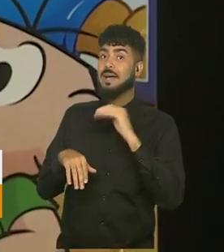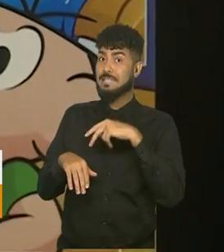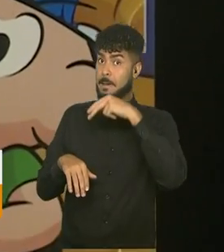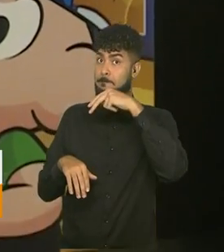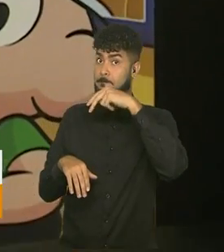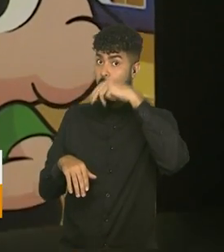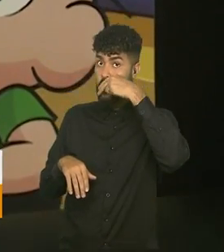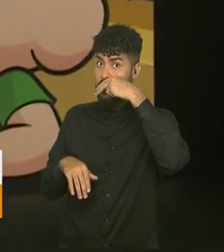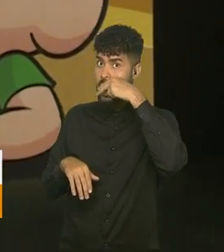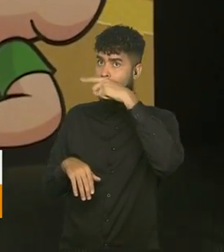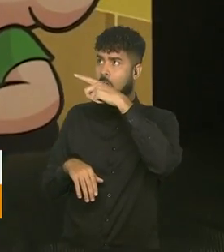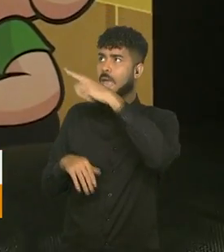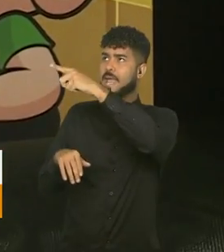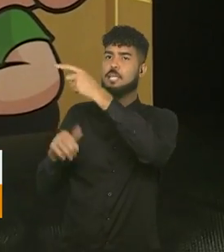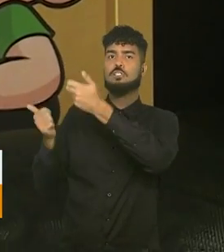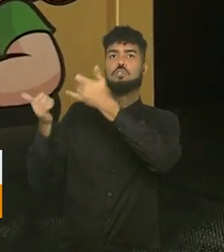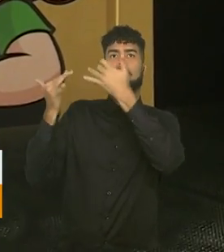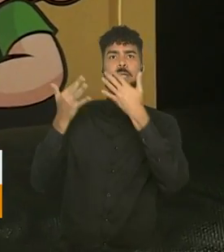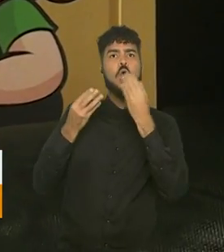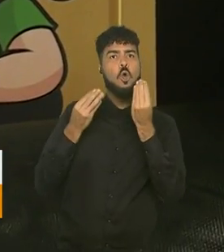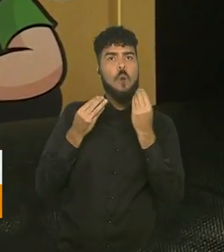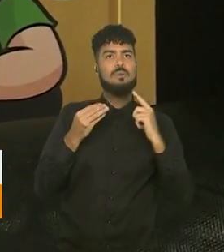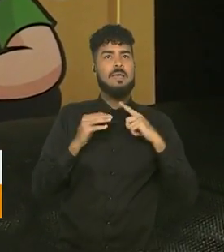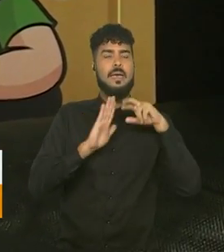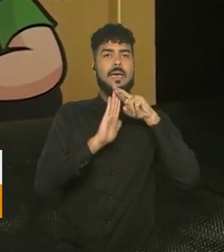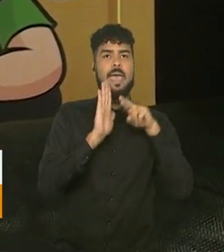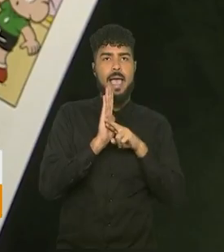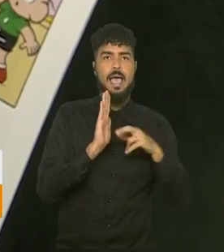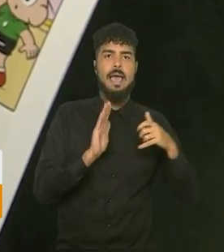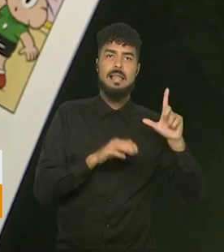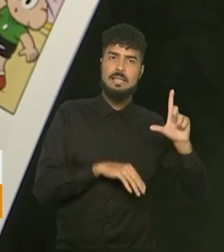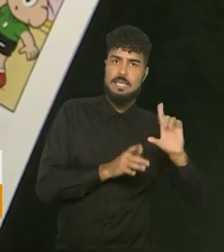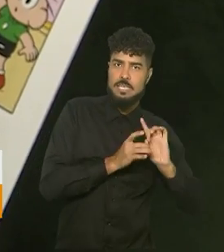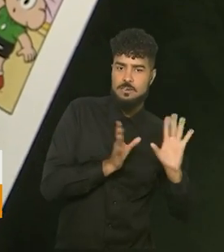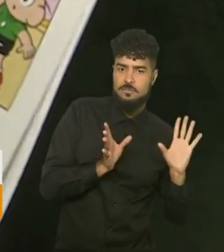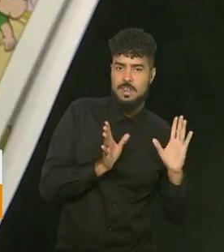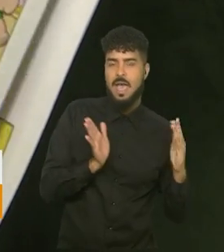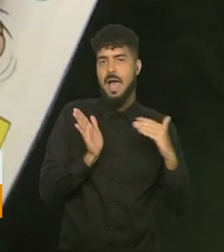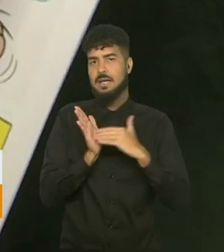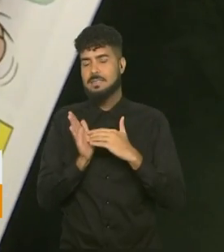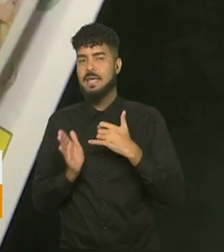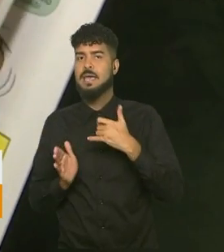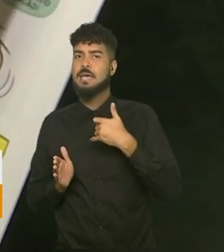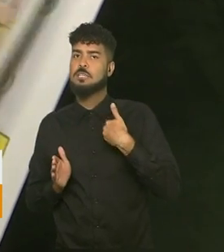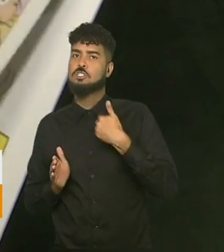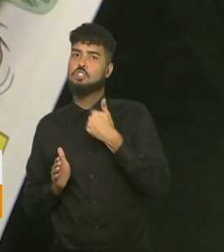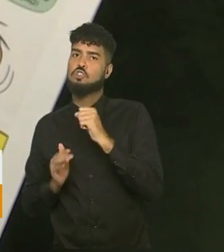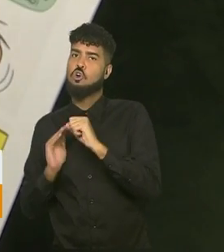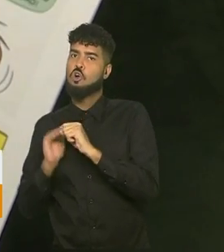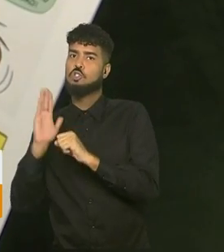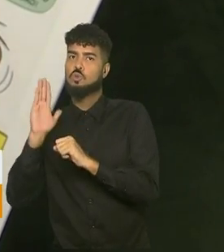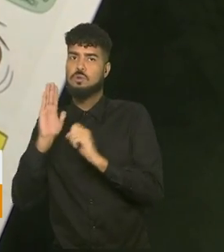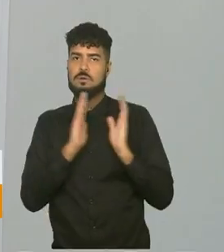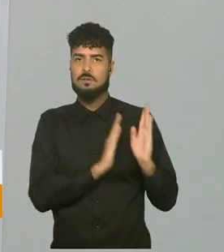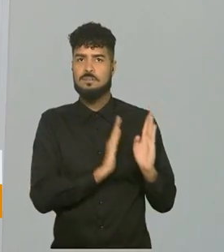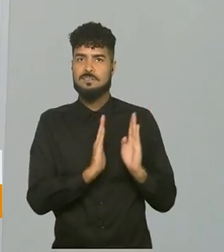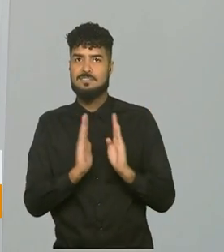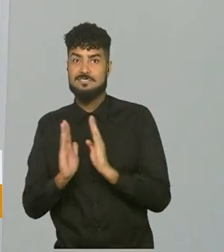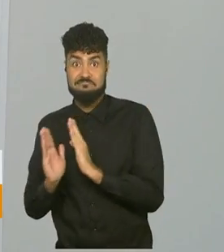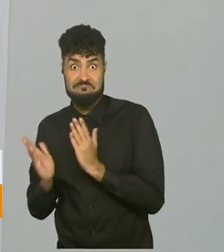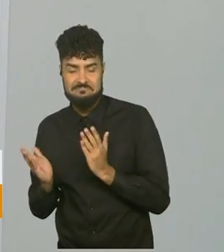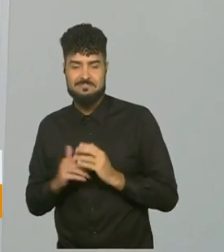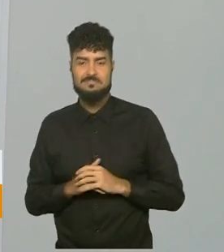explica como funcionam as diversas classificações das obras, da livre até acima dos 18 anos. A